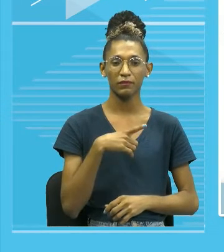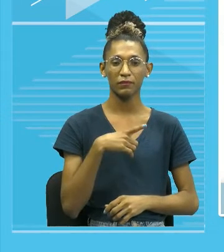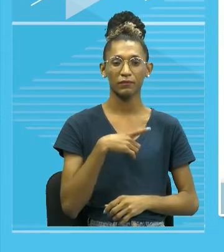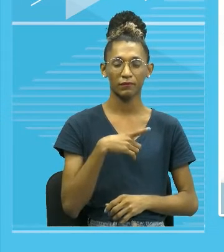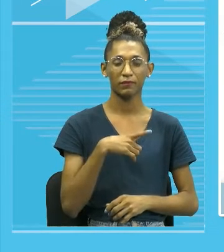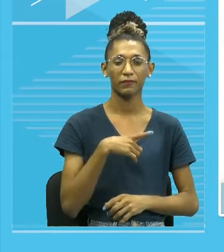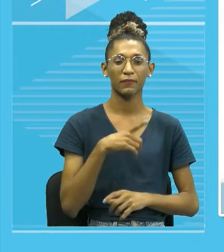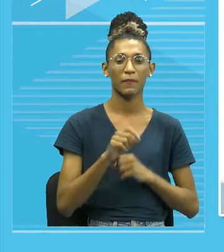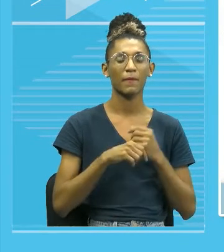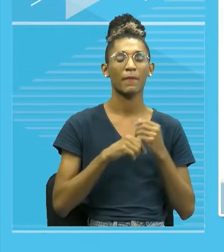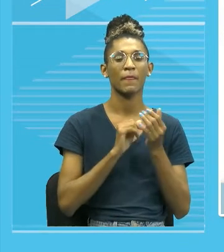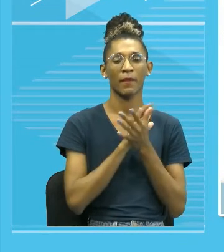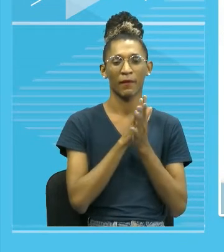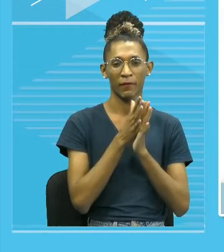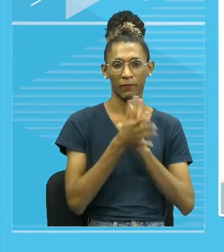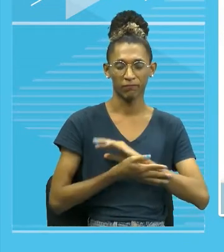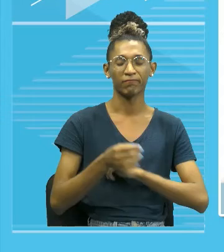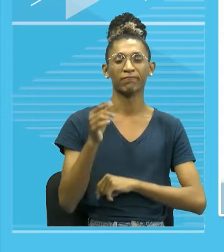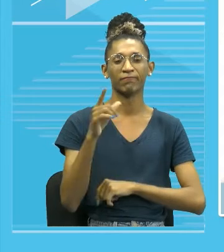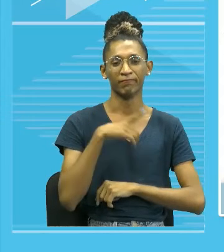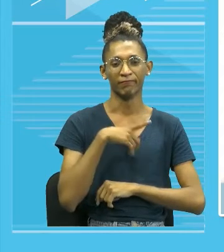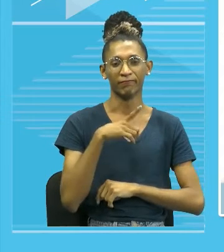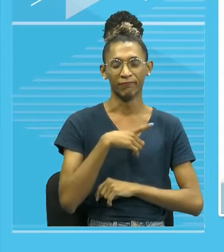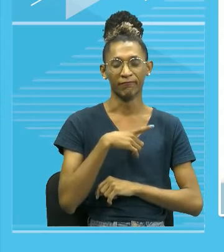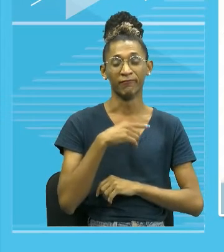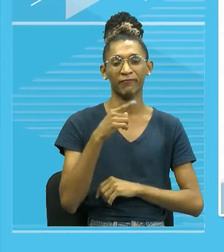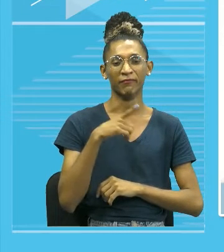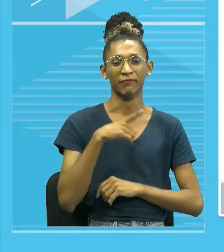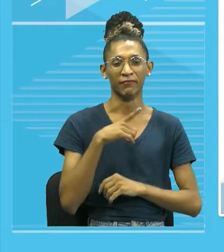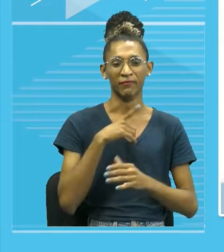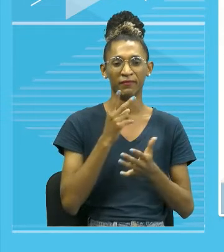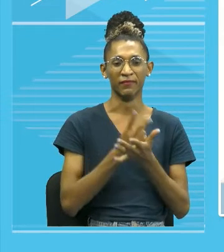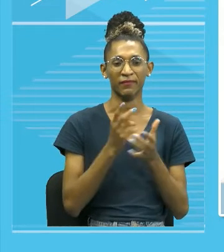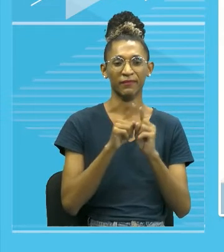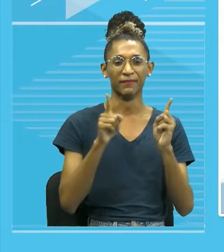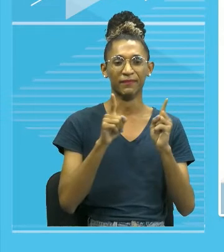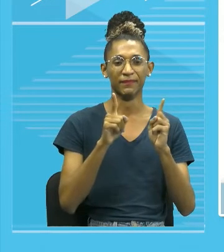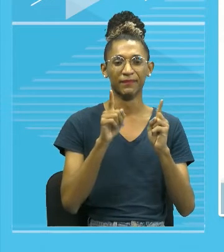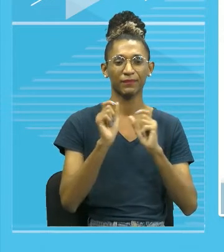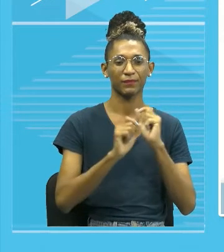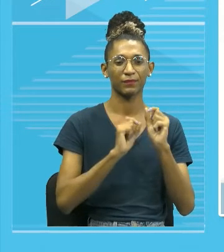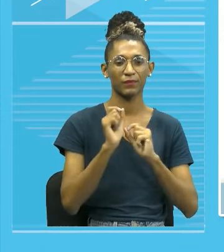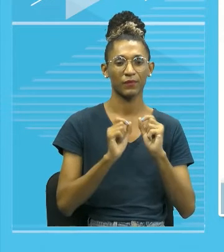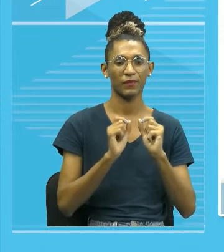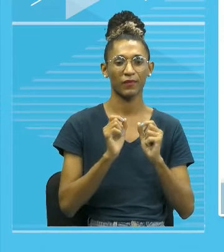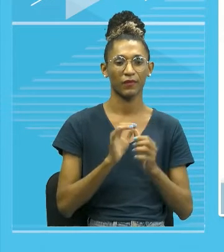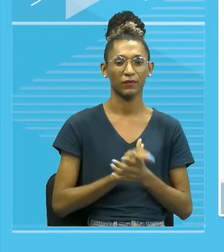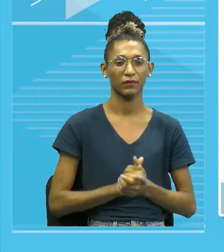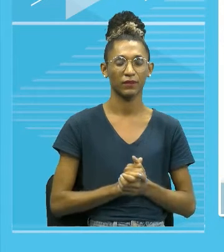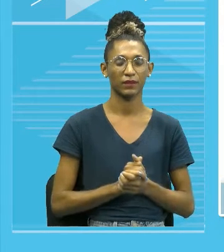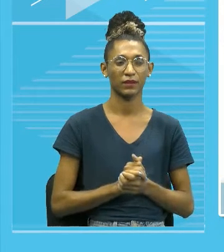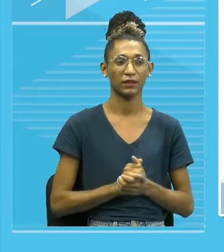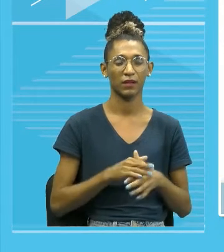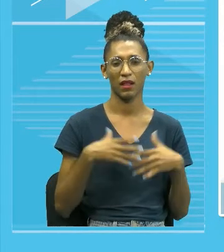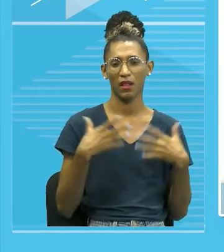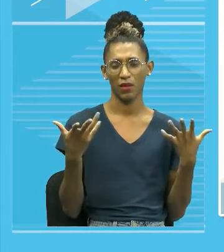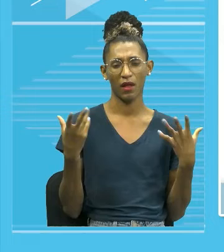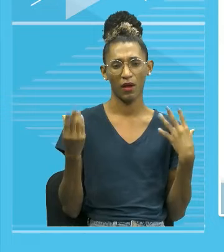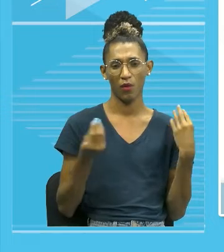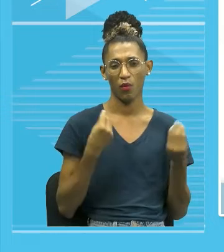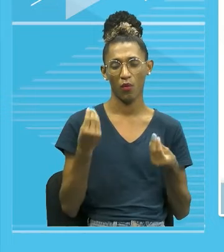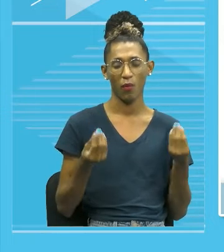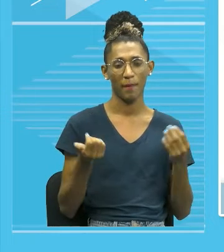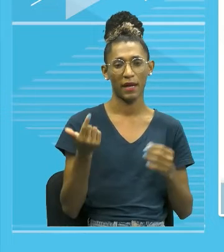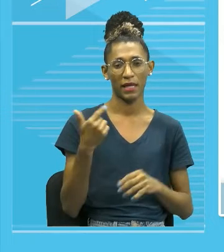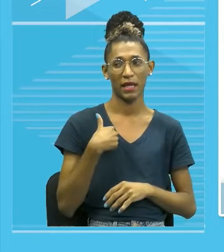esse tipo de preconceito por aqui como existe mas não tem nada para que eu